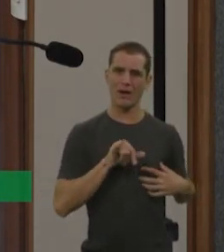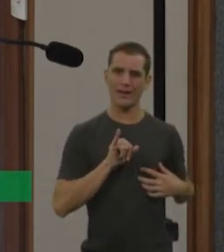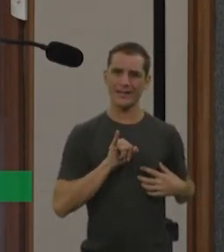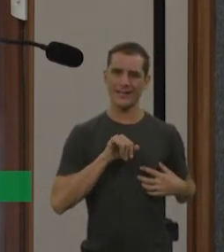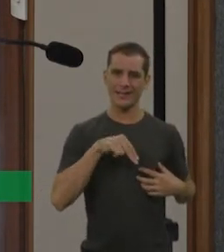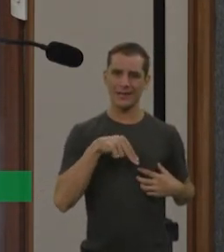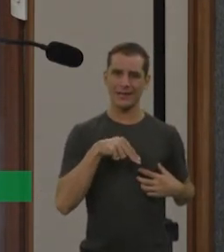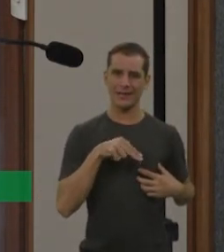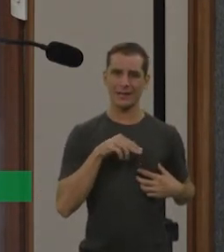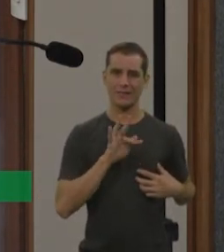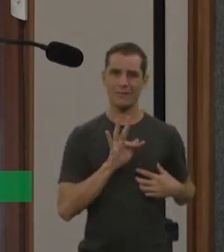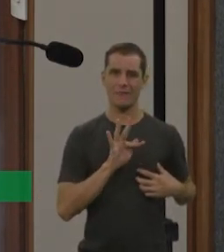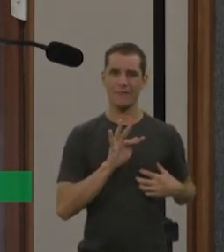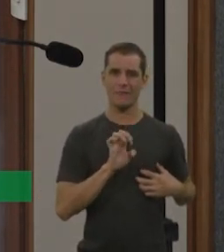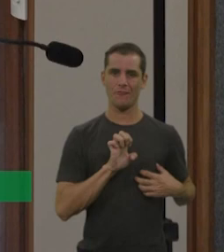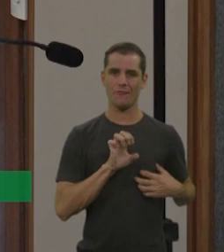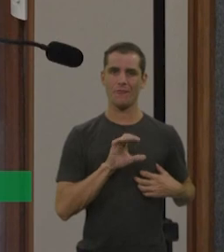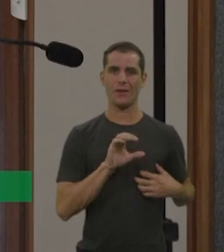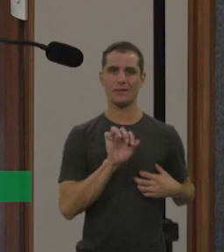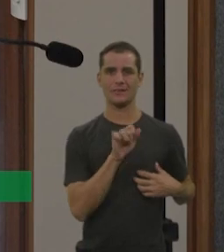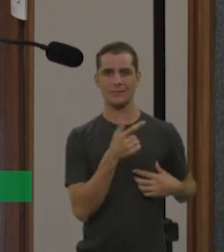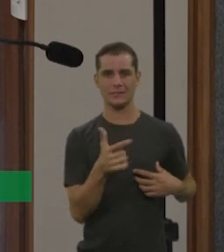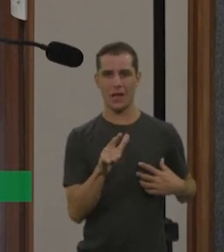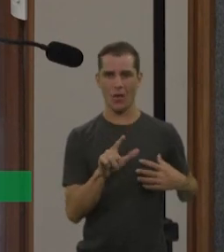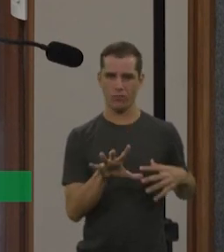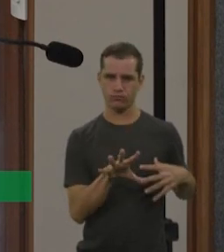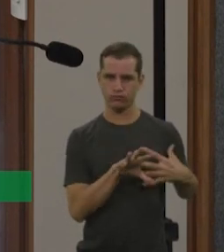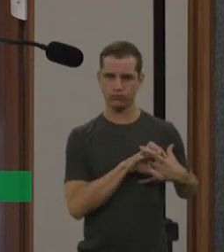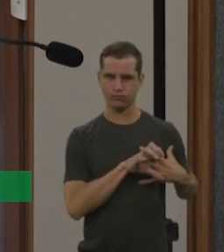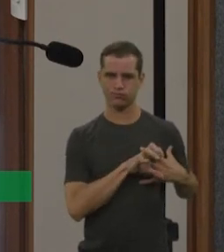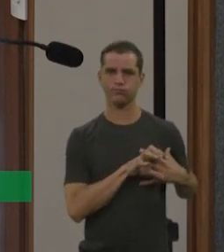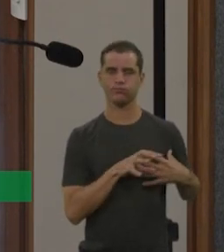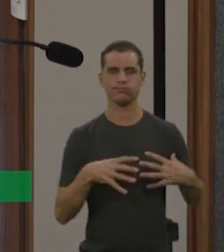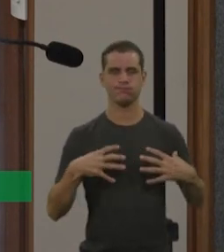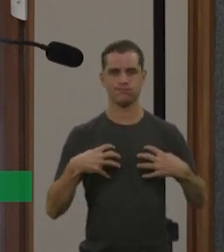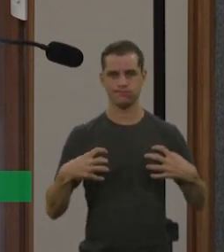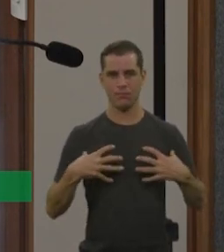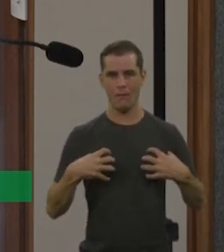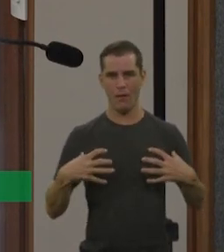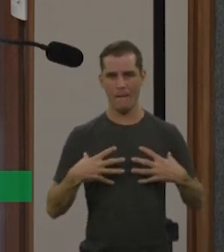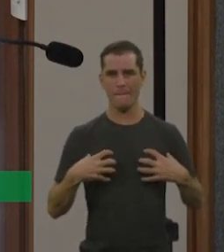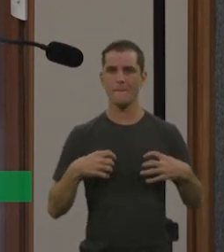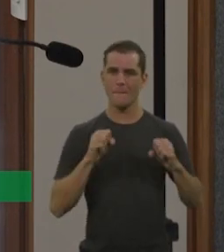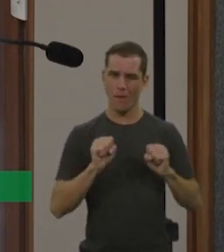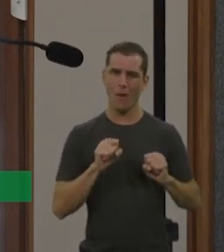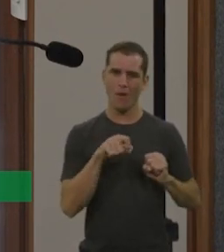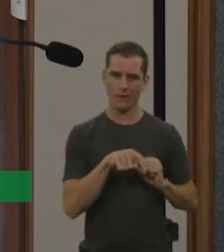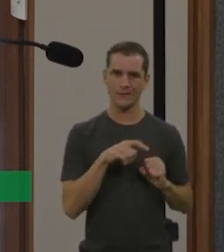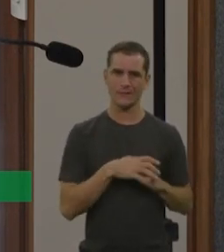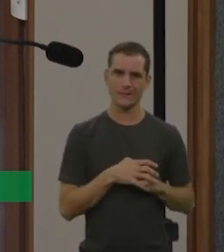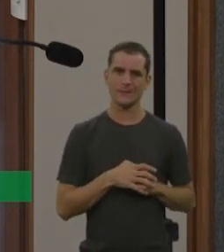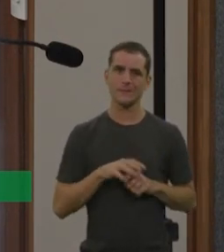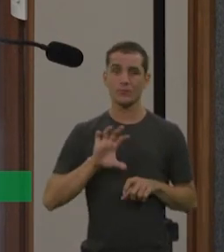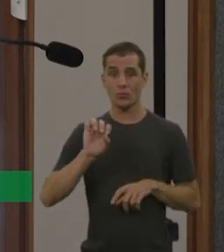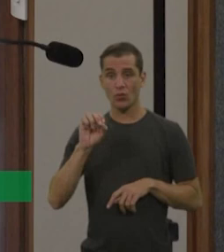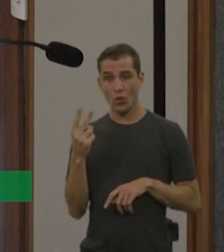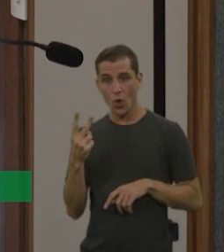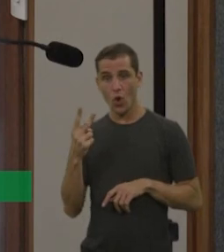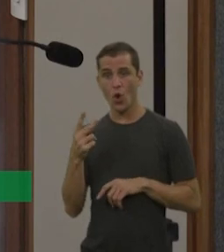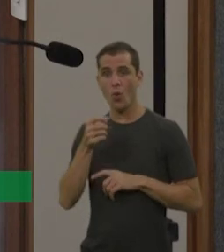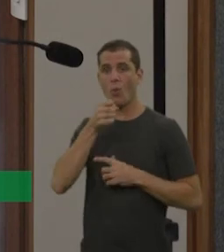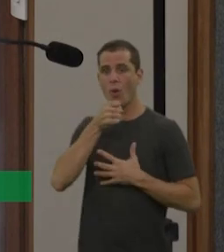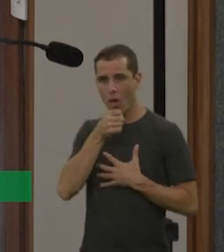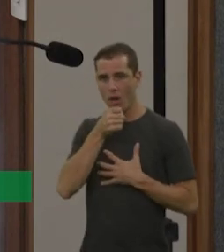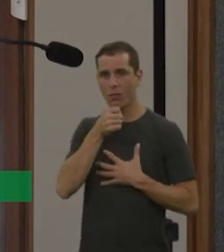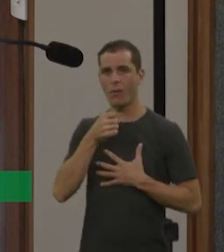crianças, as crianças podem ter o início de IVAs de repetição, né, infecções pulmonares, ou pneumonias de repetição. Então, eu